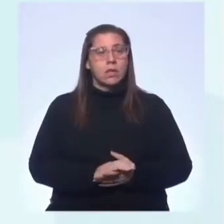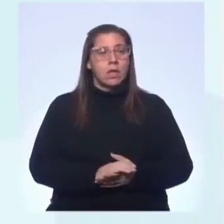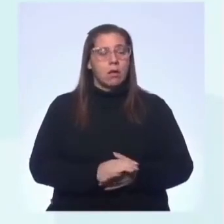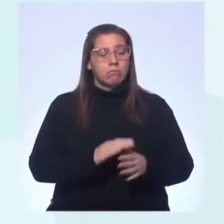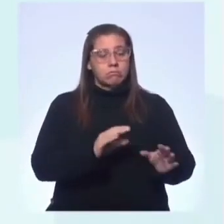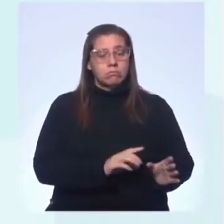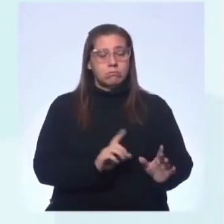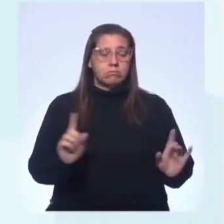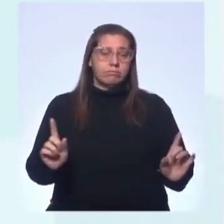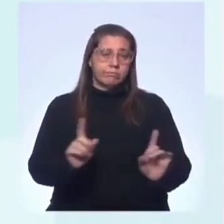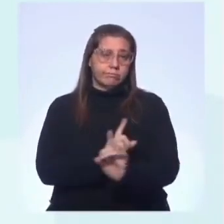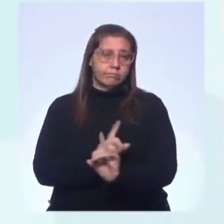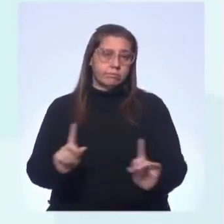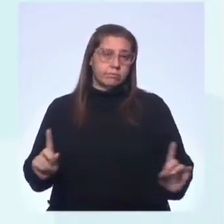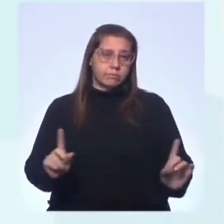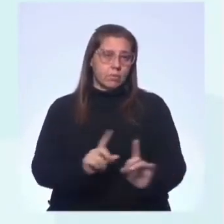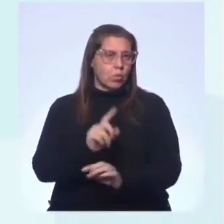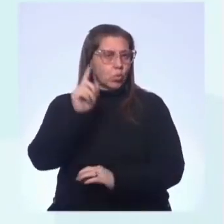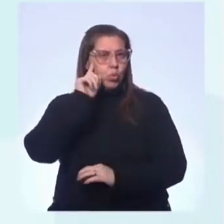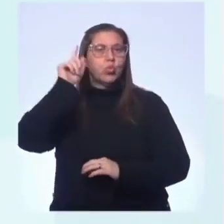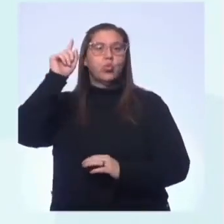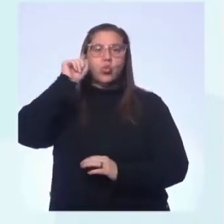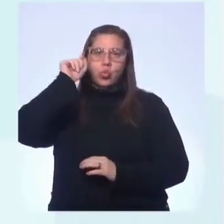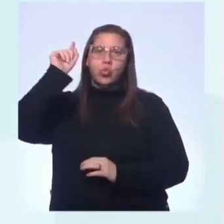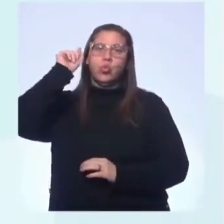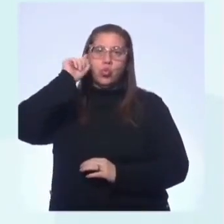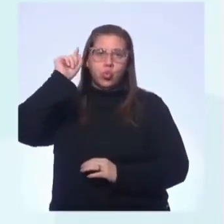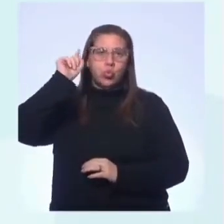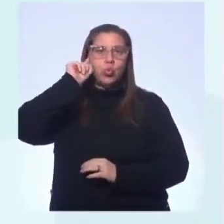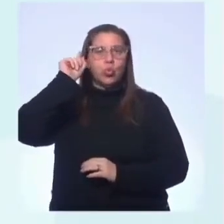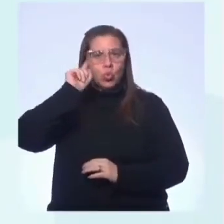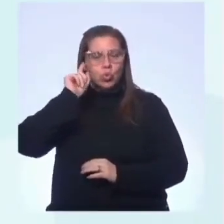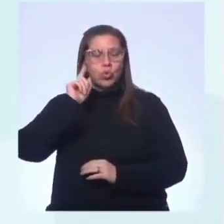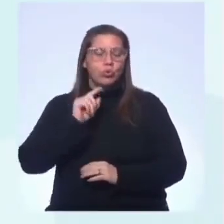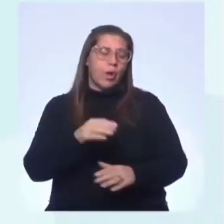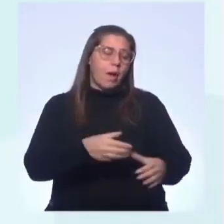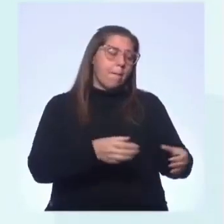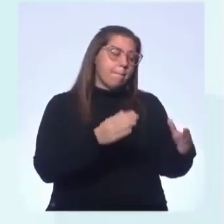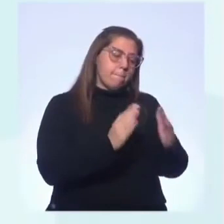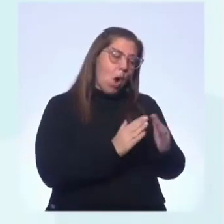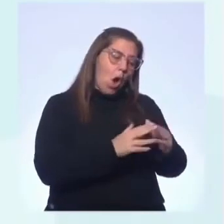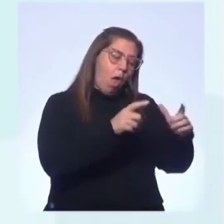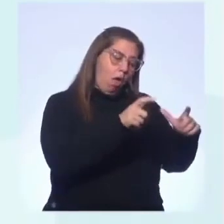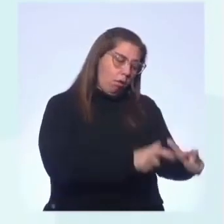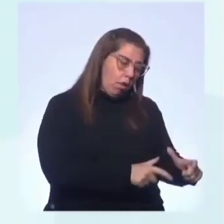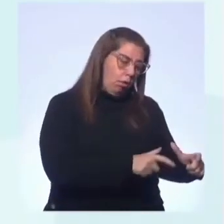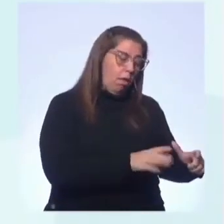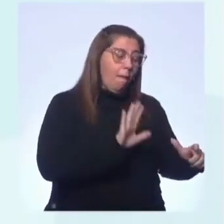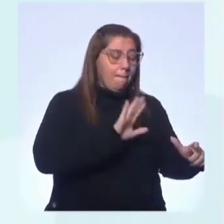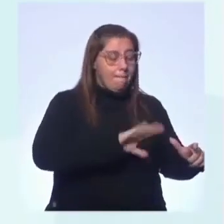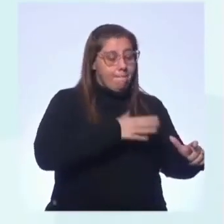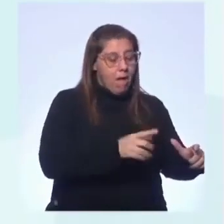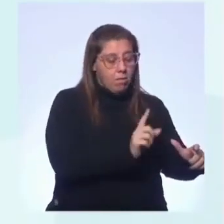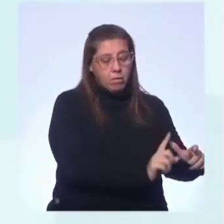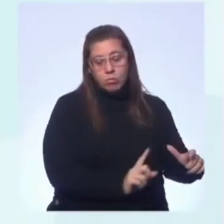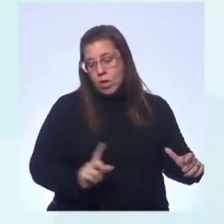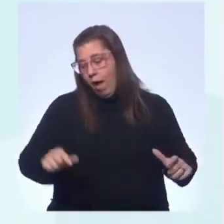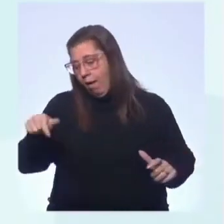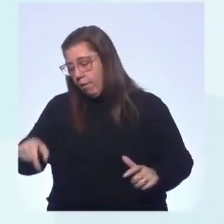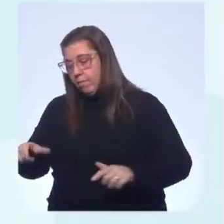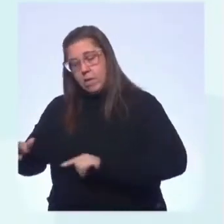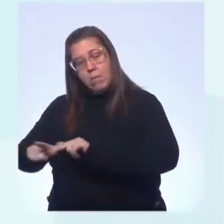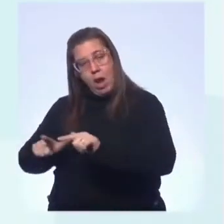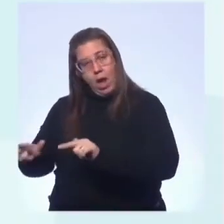pendular é uma migração diária, ou seja, ele sai da sua cidade e vai para outra cidade, ou por causa